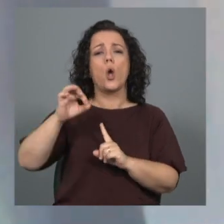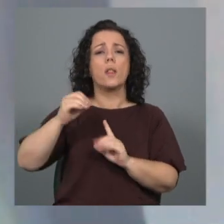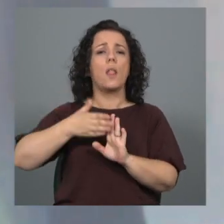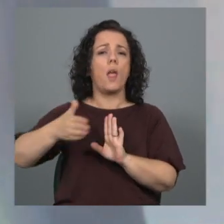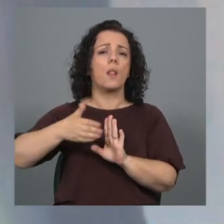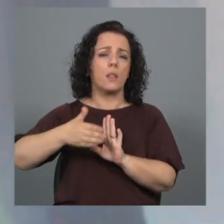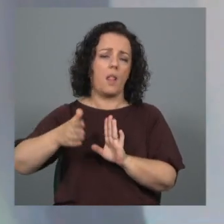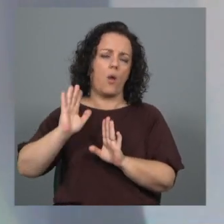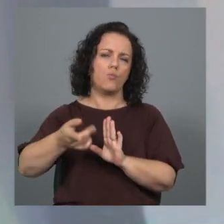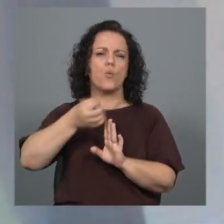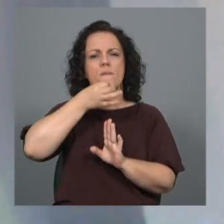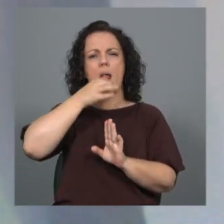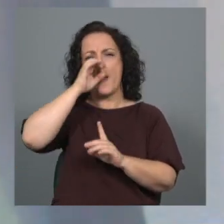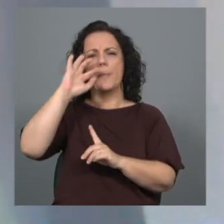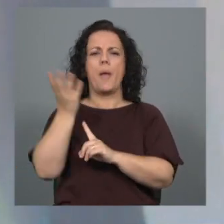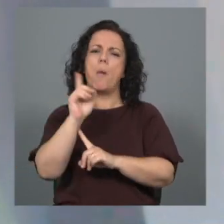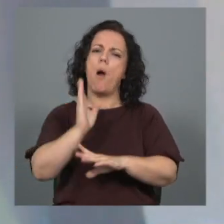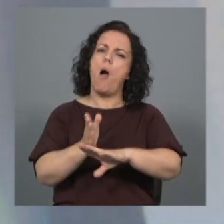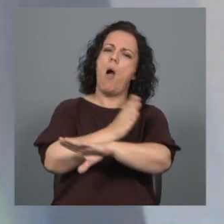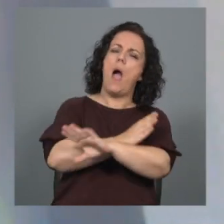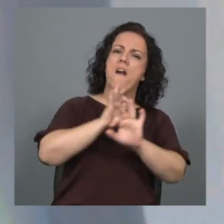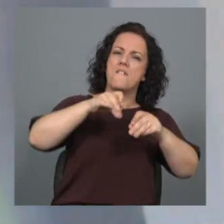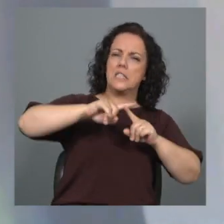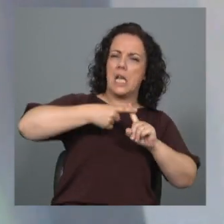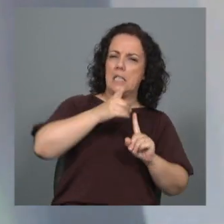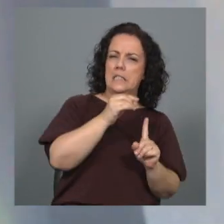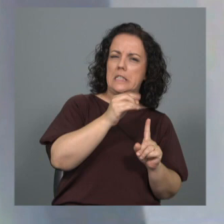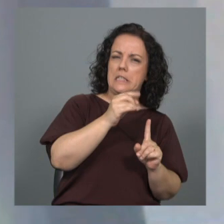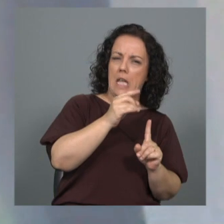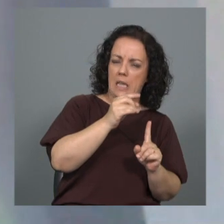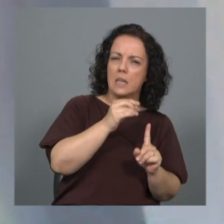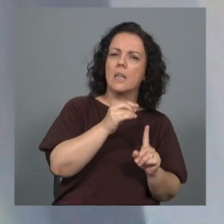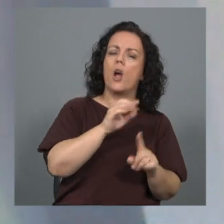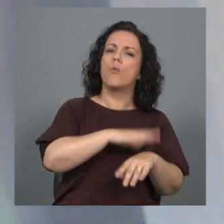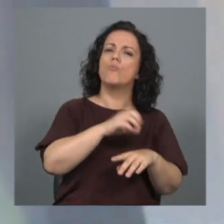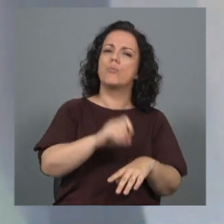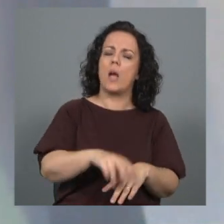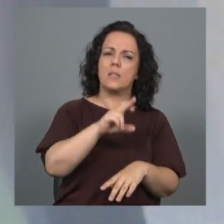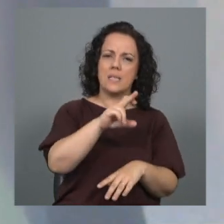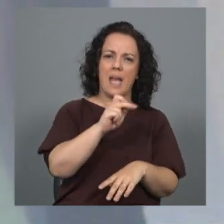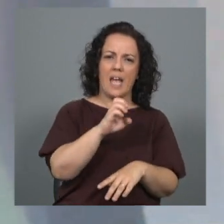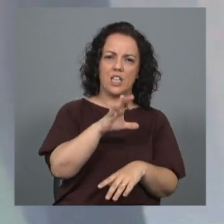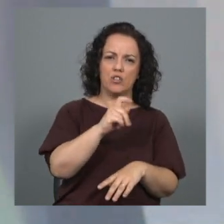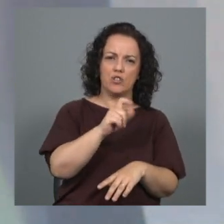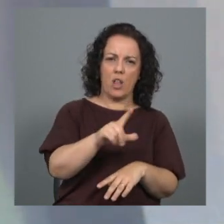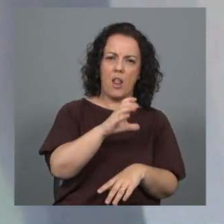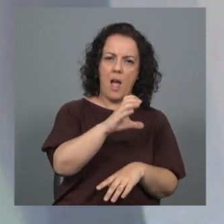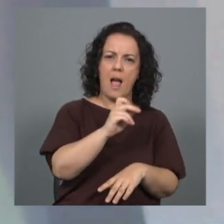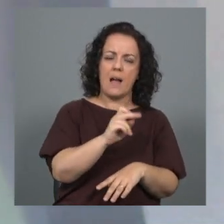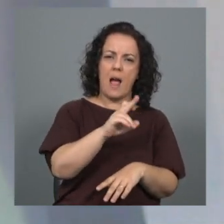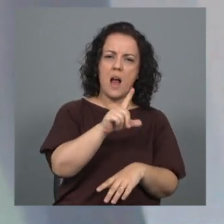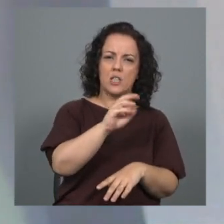até faladas desde os finais da década de 60, com o Silent Spring da Rachel Carson, e achou-se